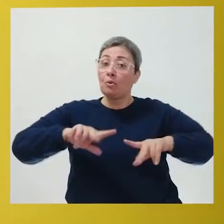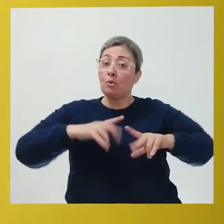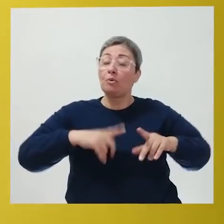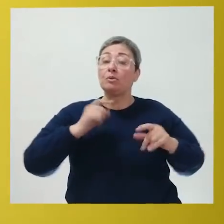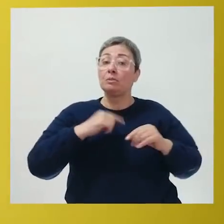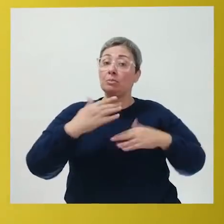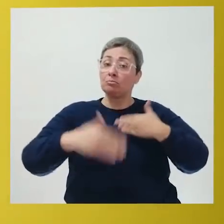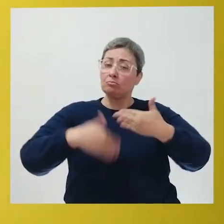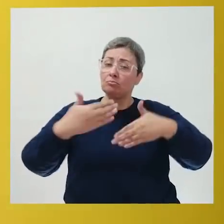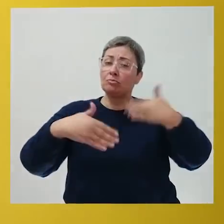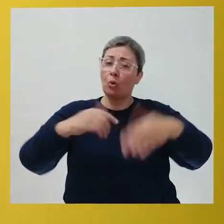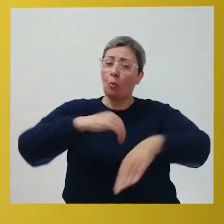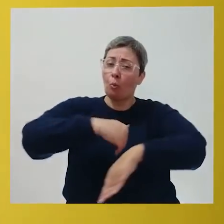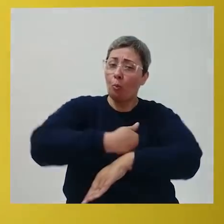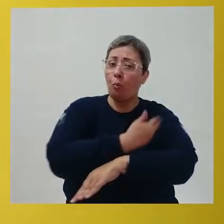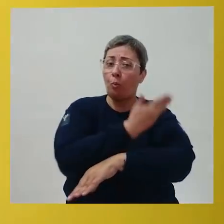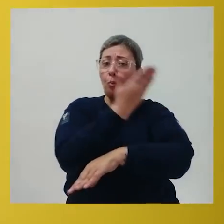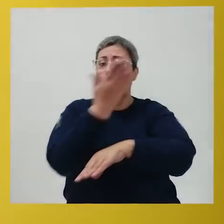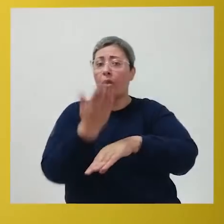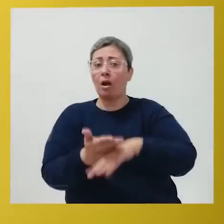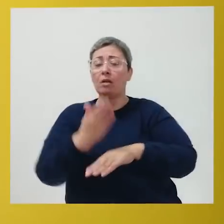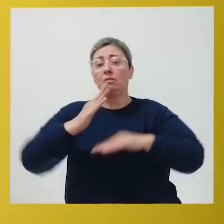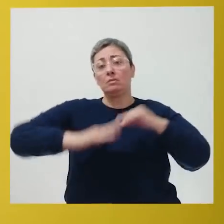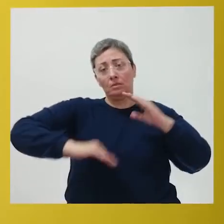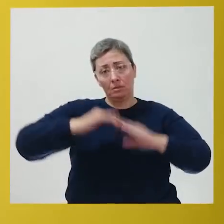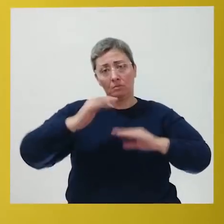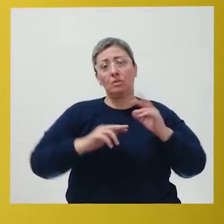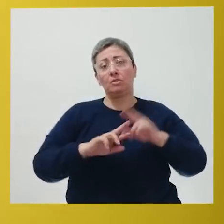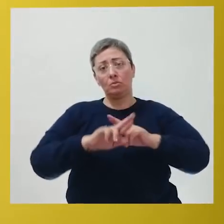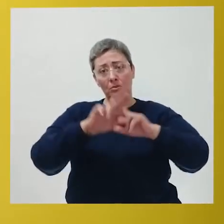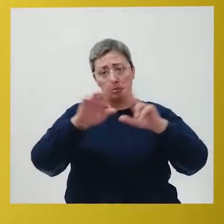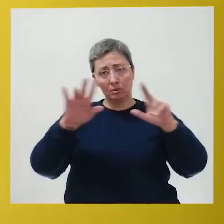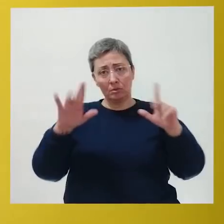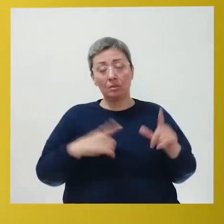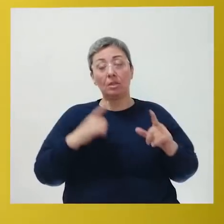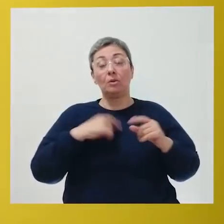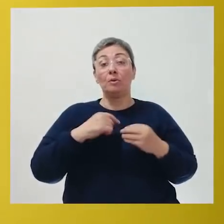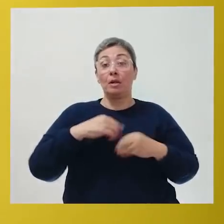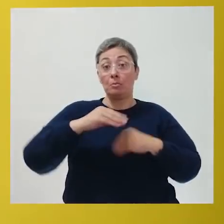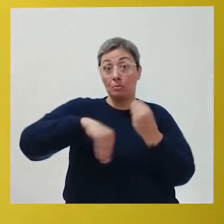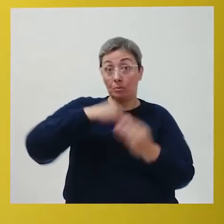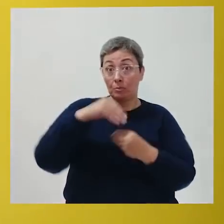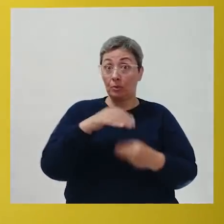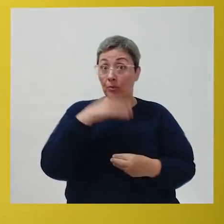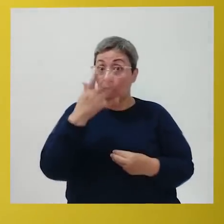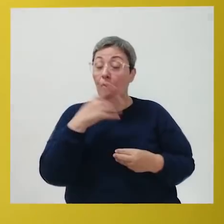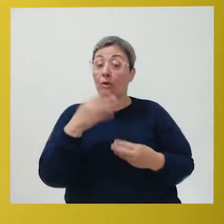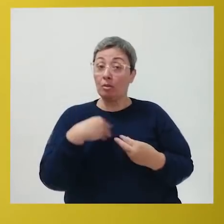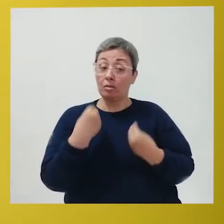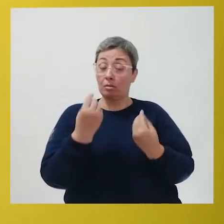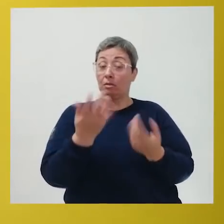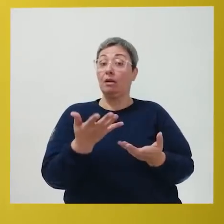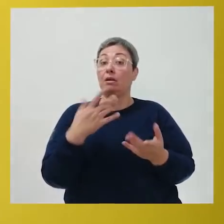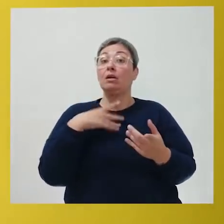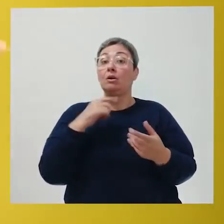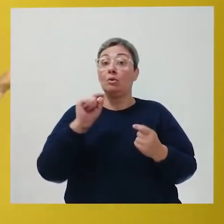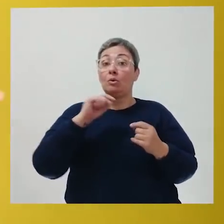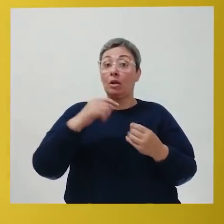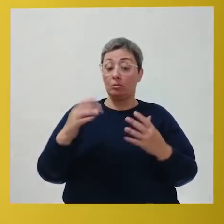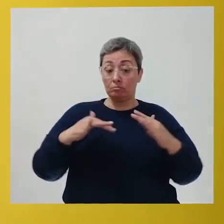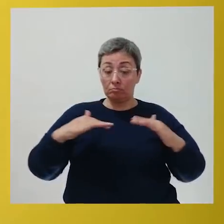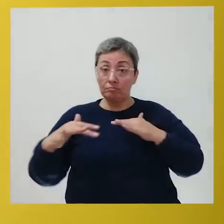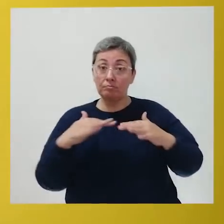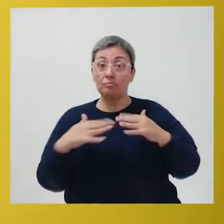trabalhamos isso o tempo todo, com muitas atividades. Então, a atividade de salada de frutas, ela proporciona esse trabalho